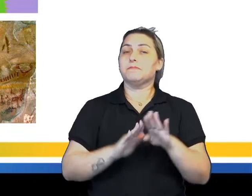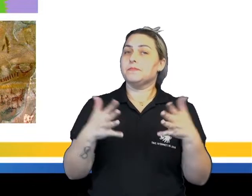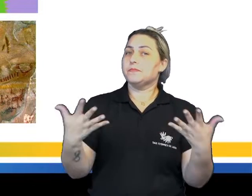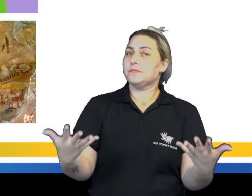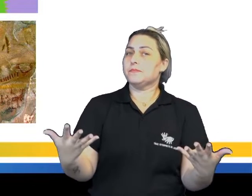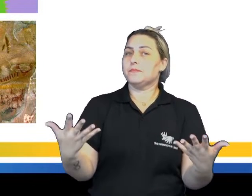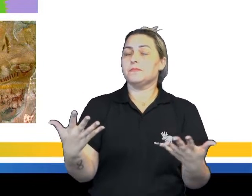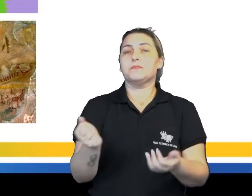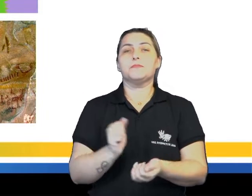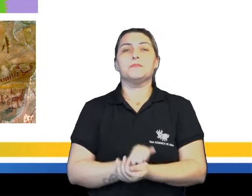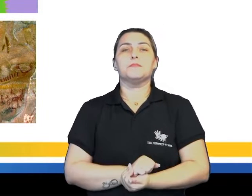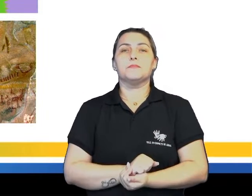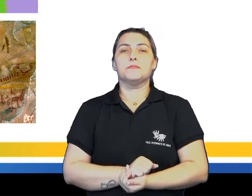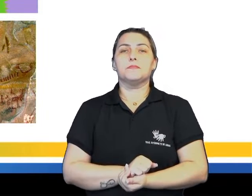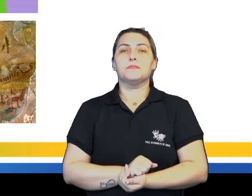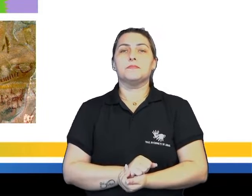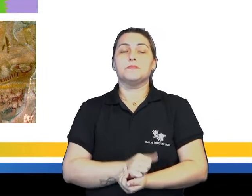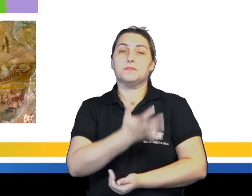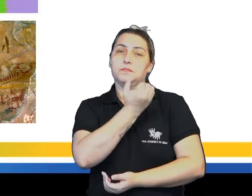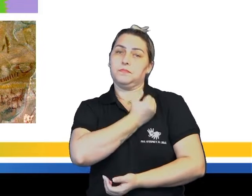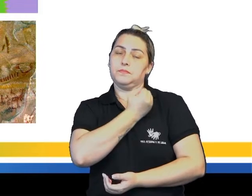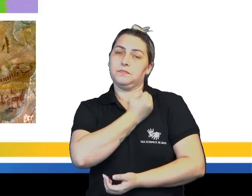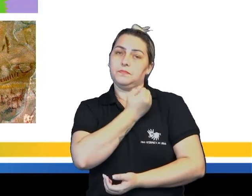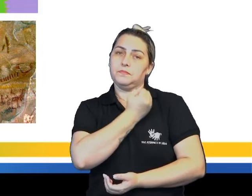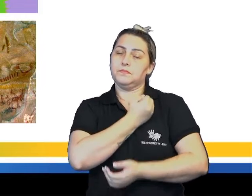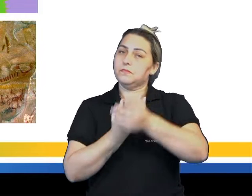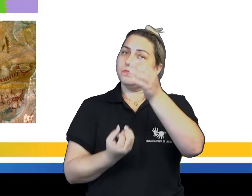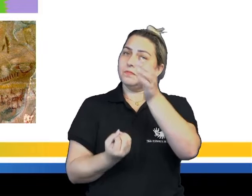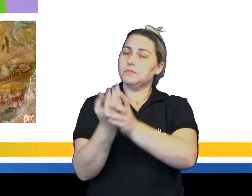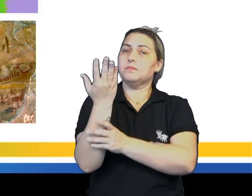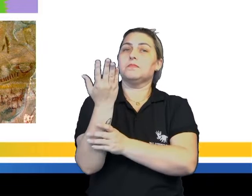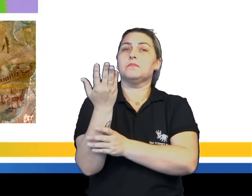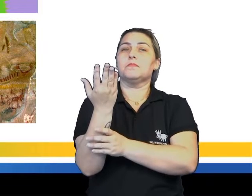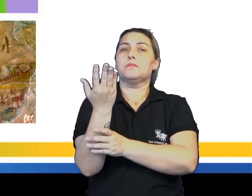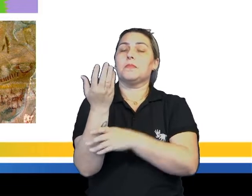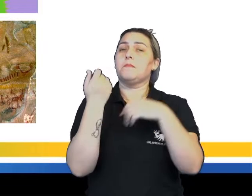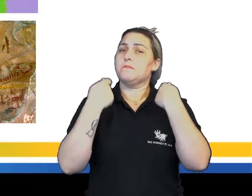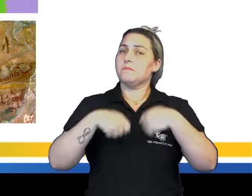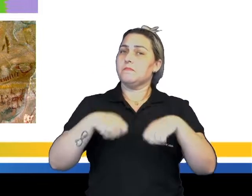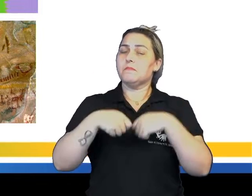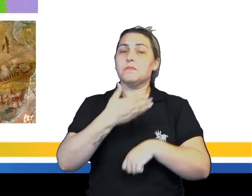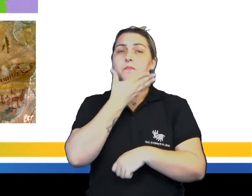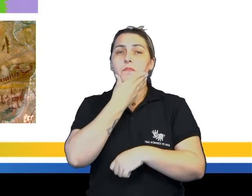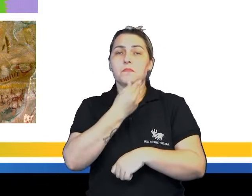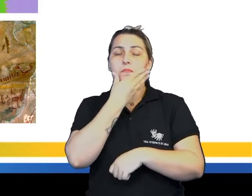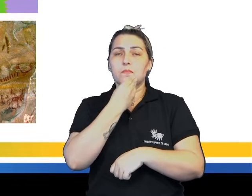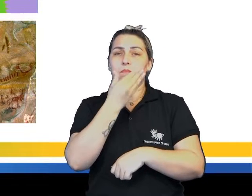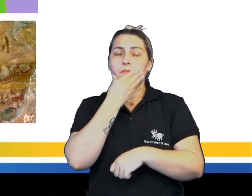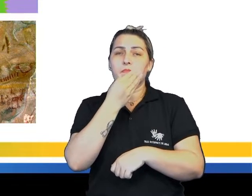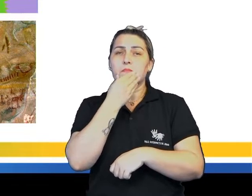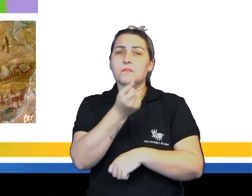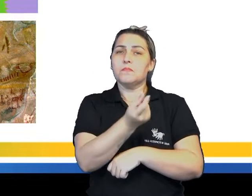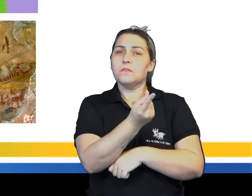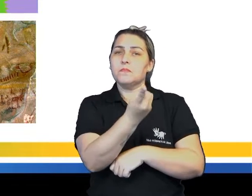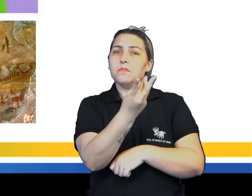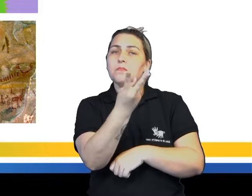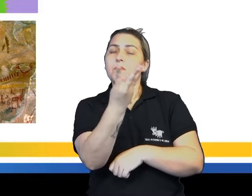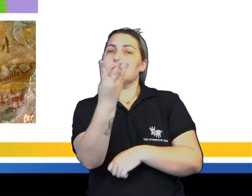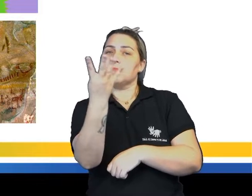Então, galerinha, os números, eles surgiram da necessidade do homem de contar,